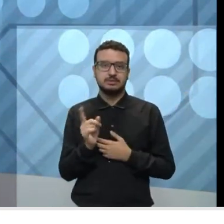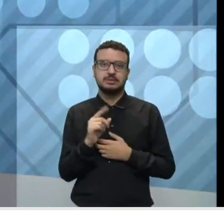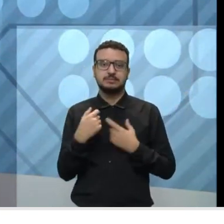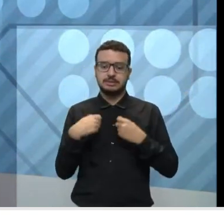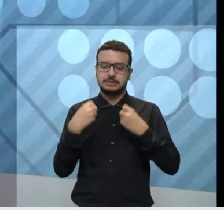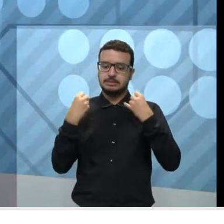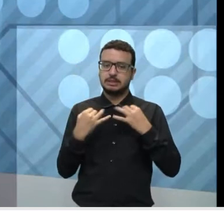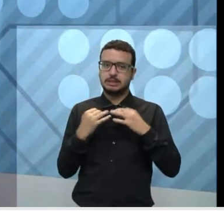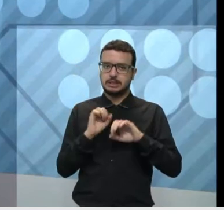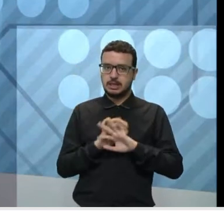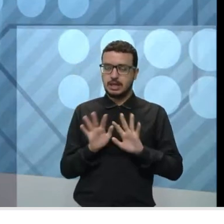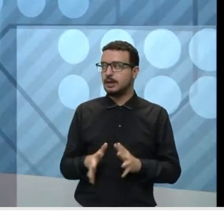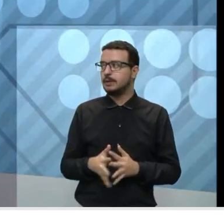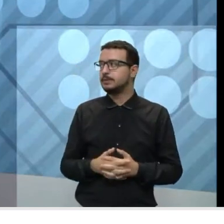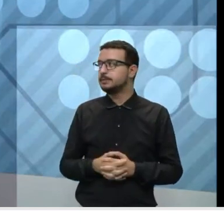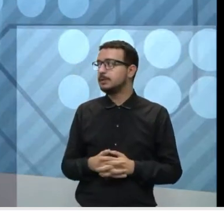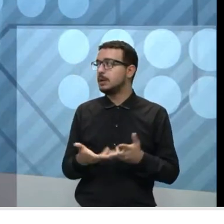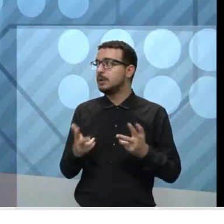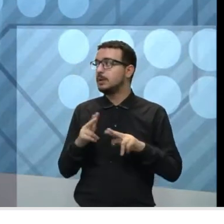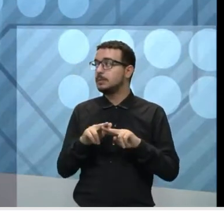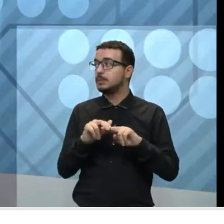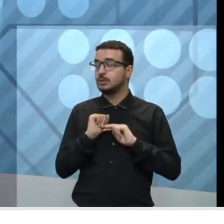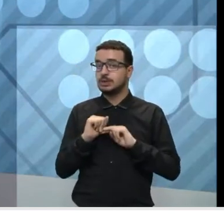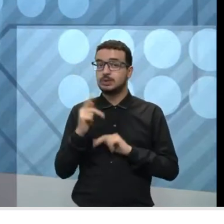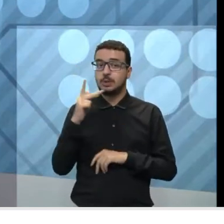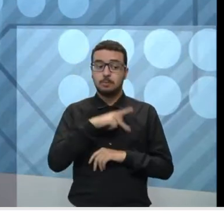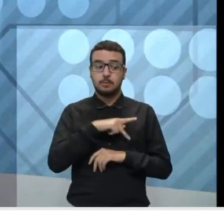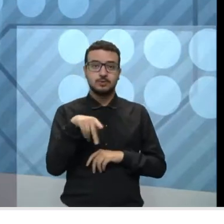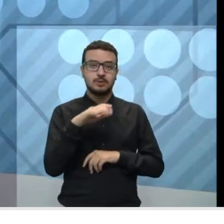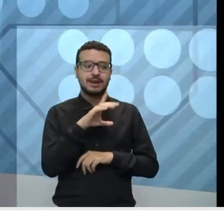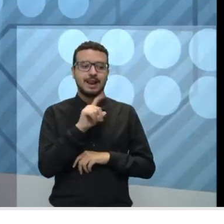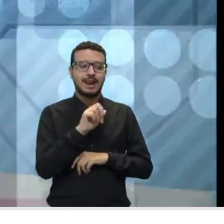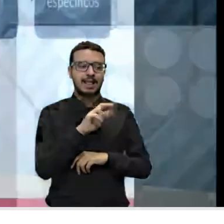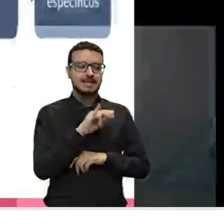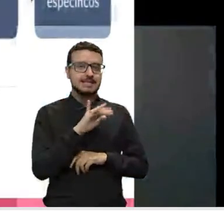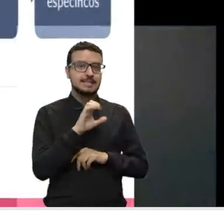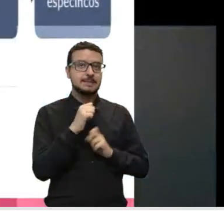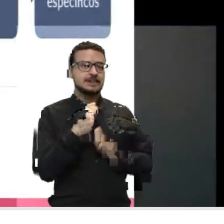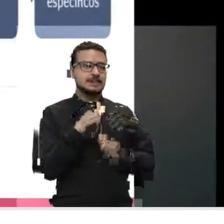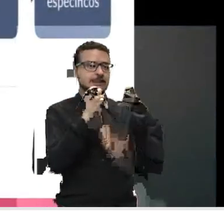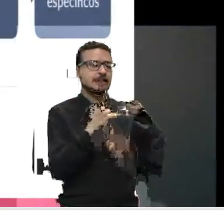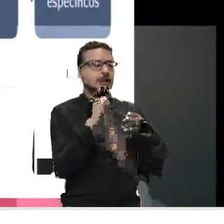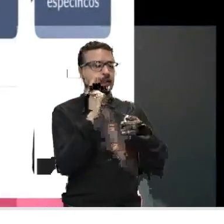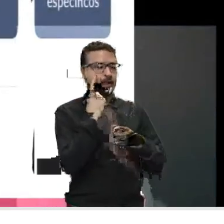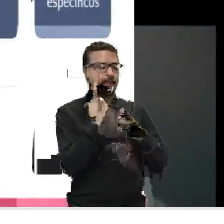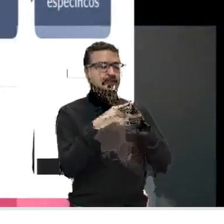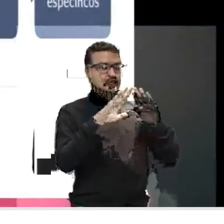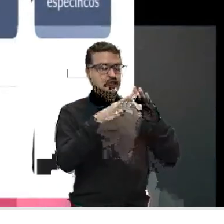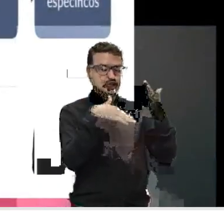regular, o que João Pedro precisa? De profissionais surdos.